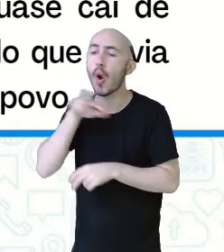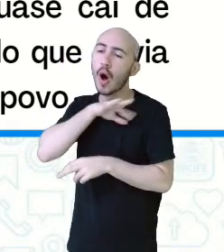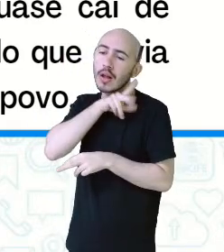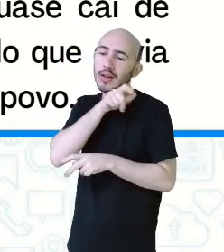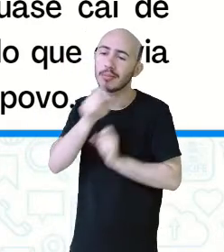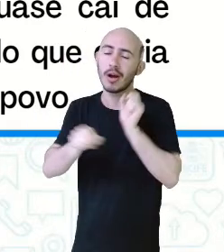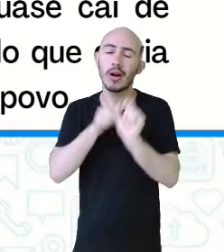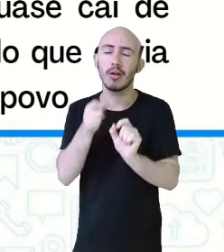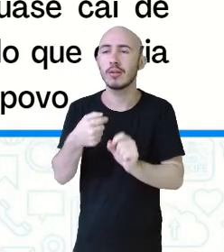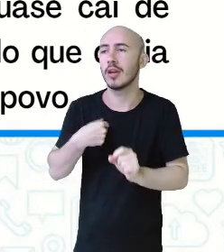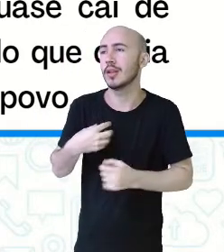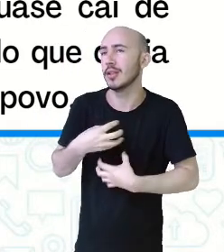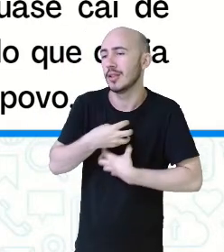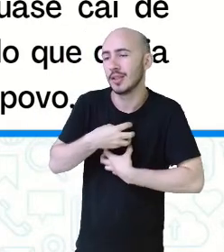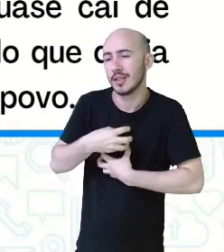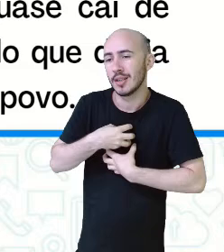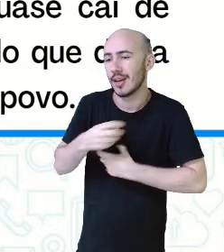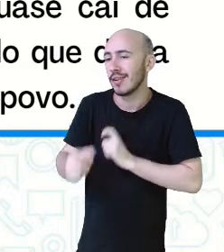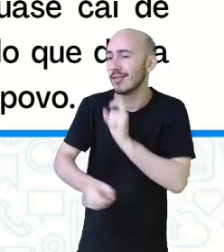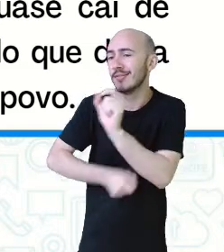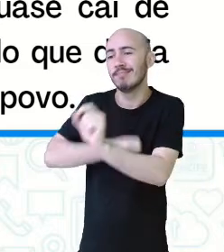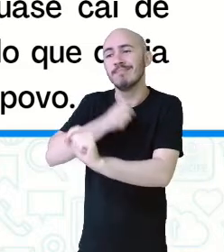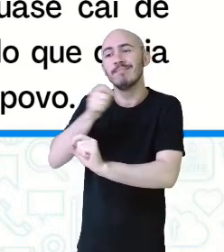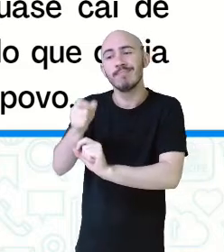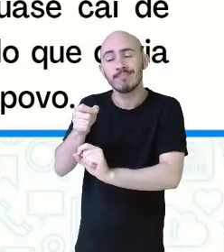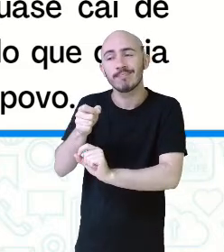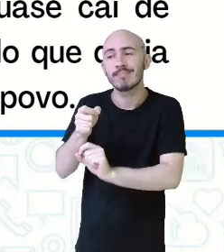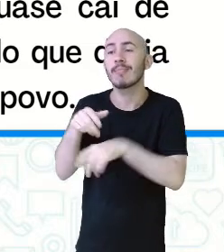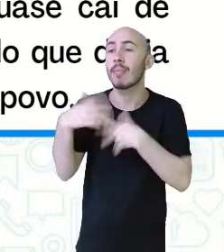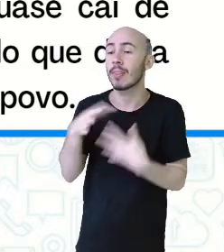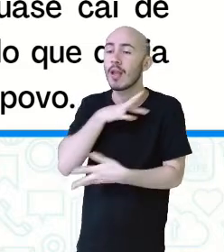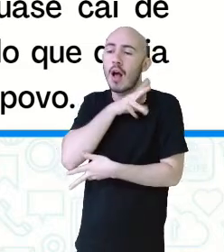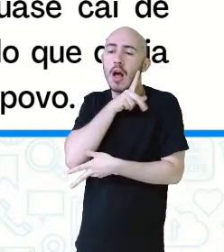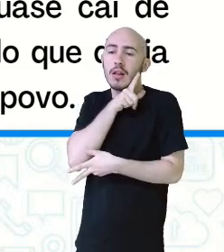me bate o coração. O outro era um